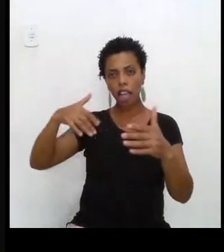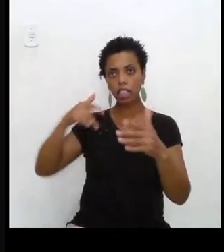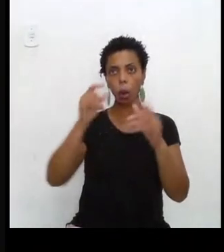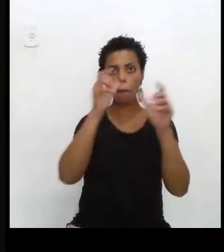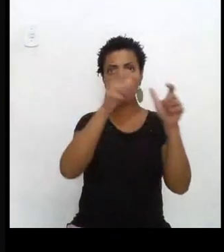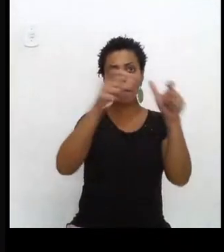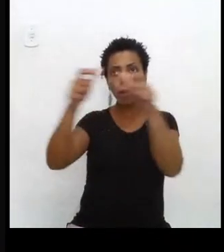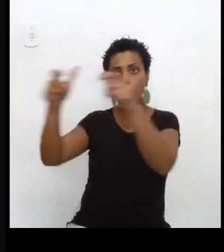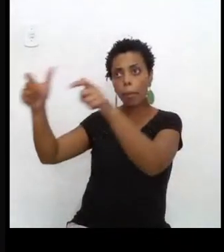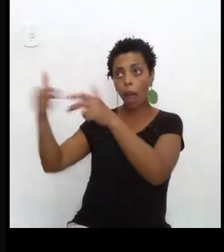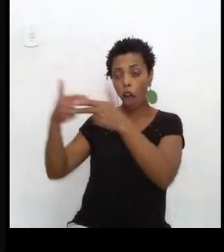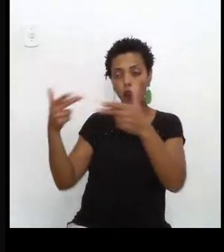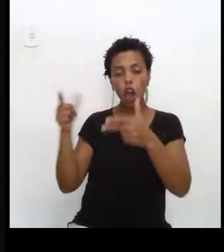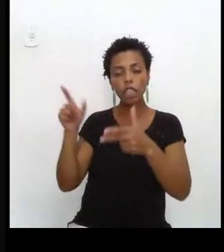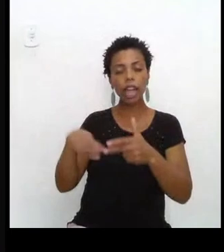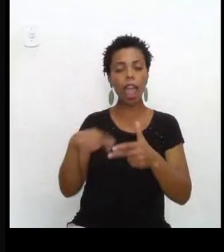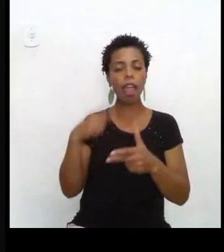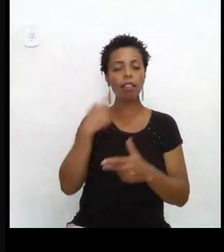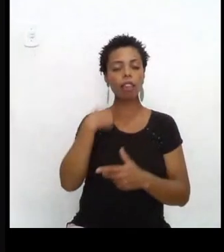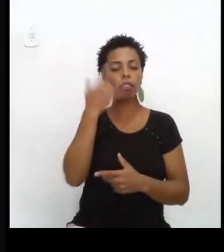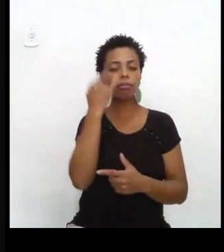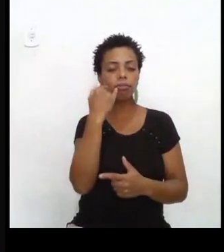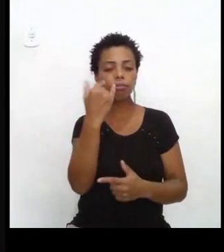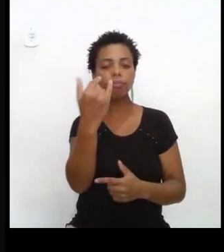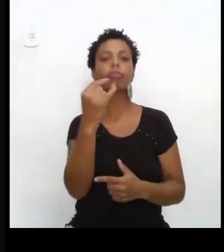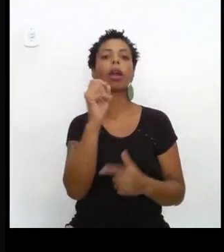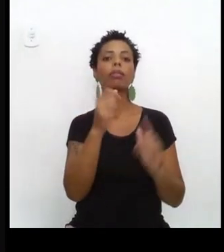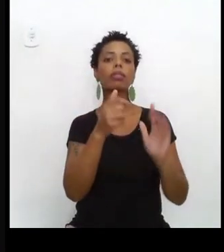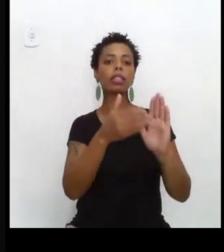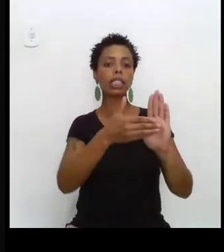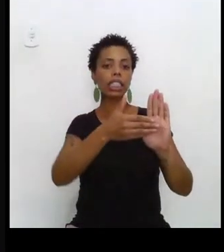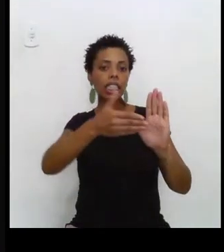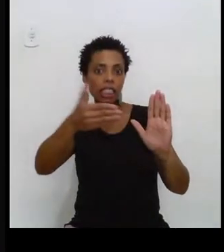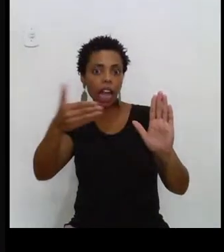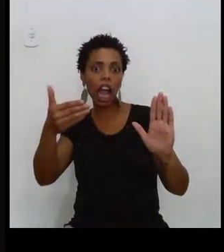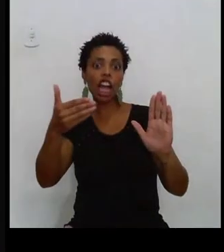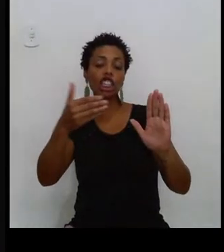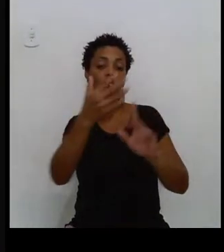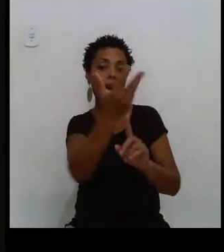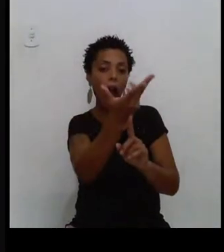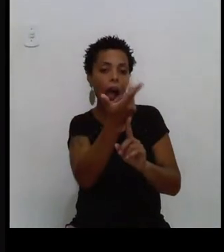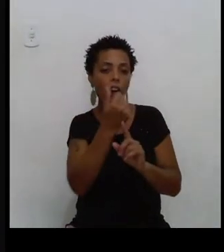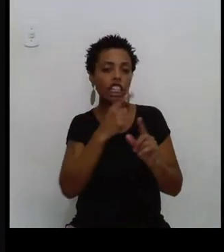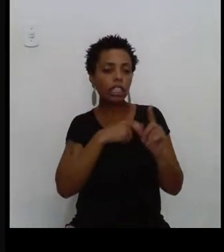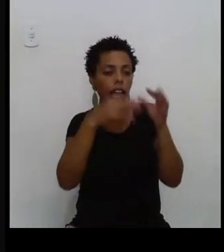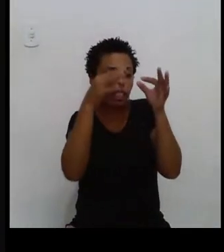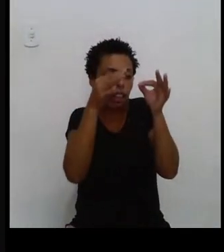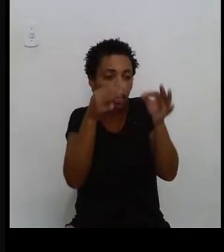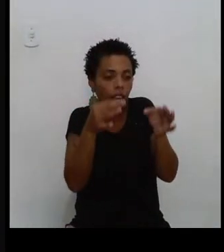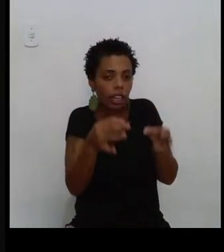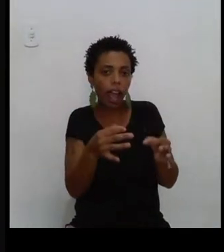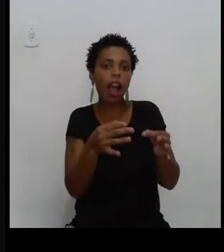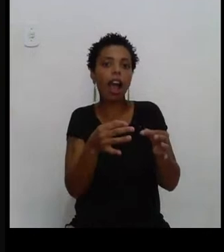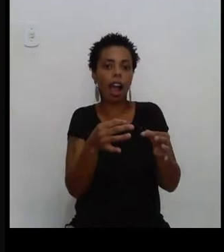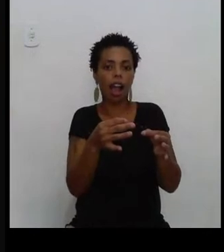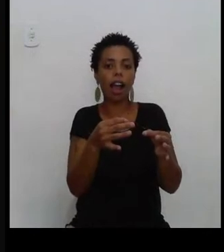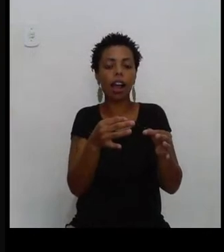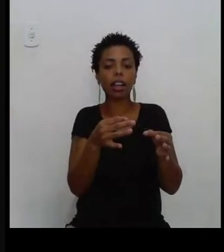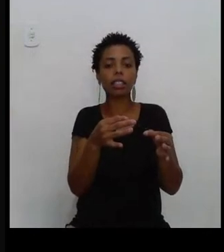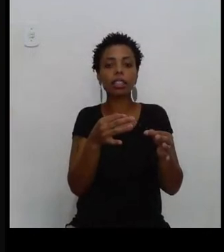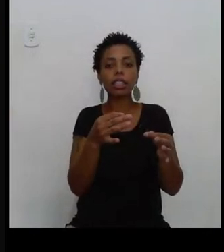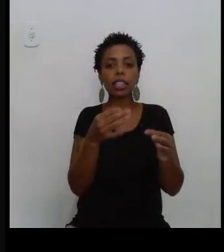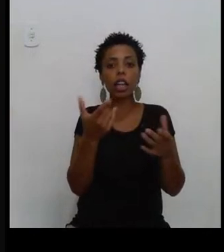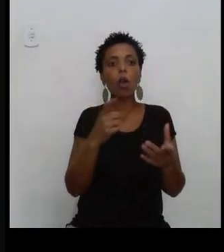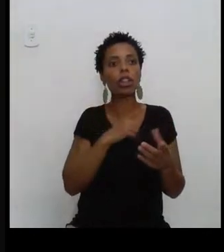fazer aquele fizer ao seu redor a Zombie song Compilation and his Life are